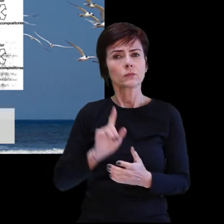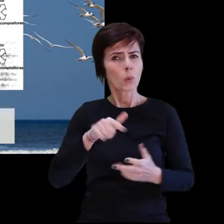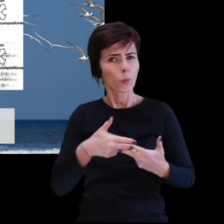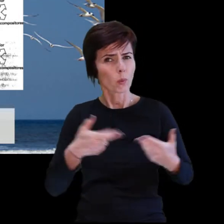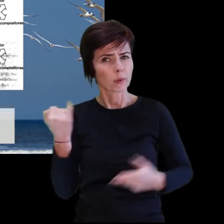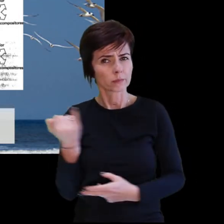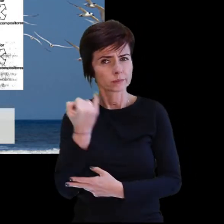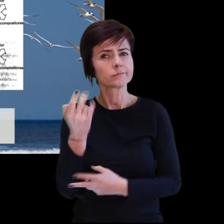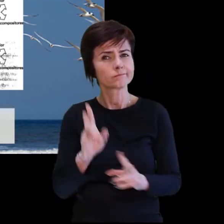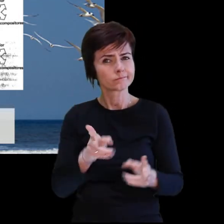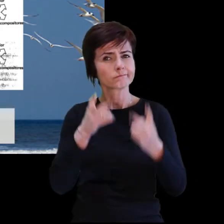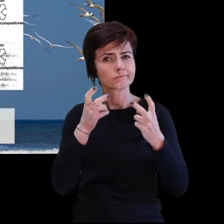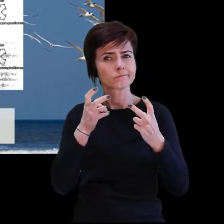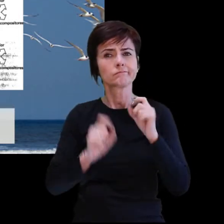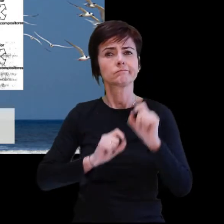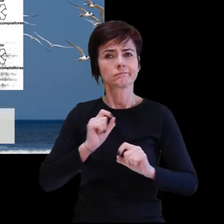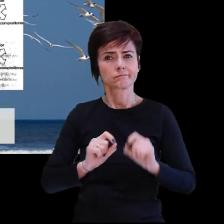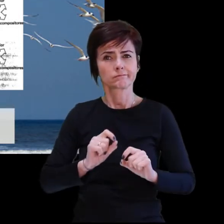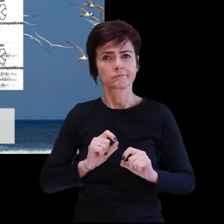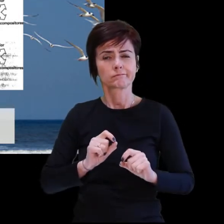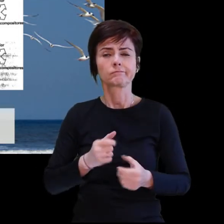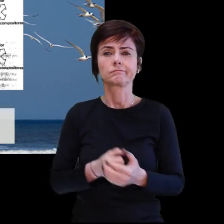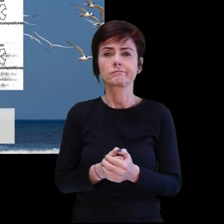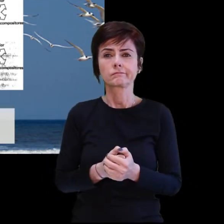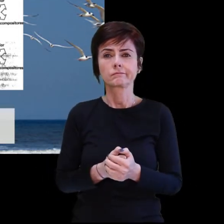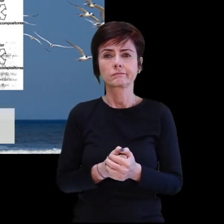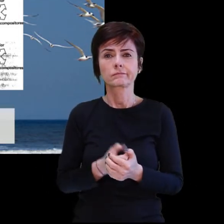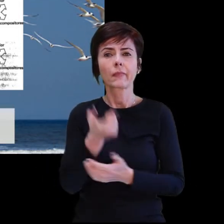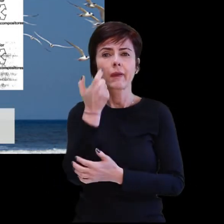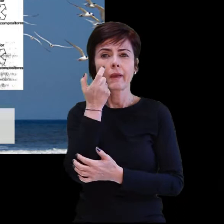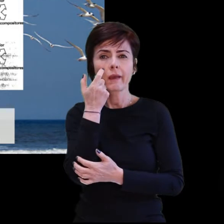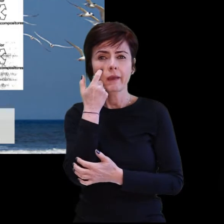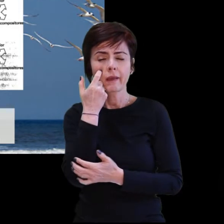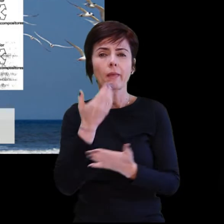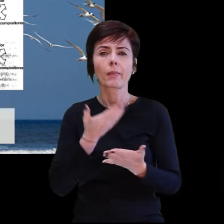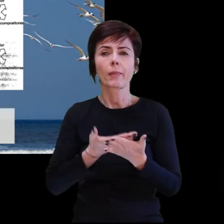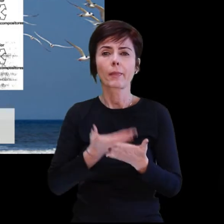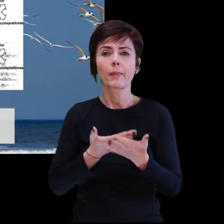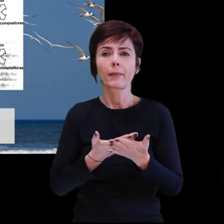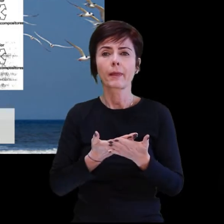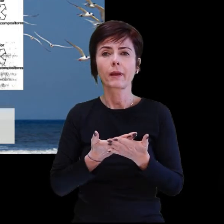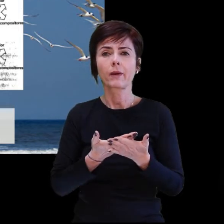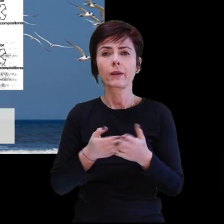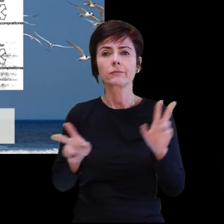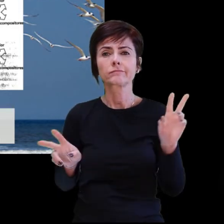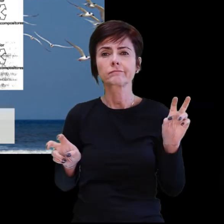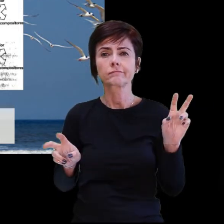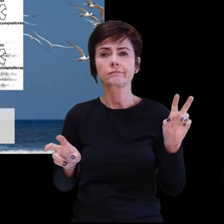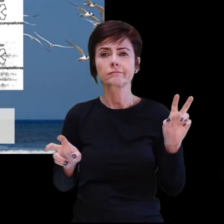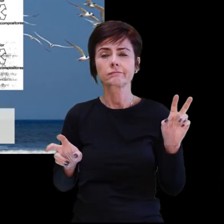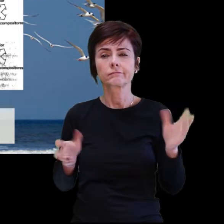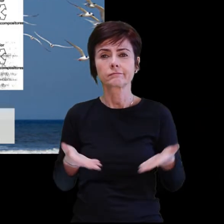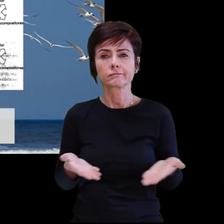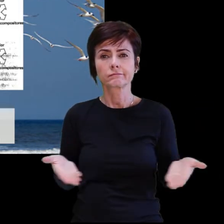mais energia. Uma outra coisa que a gente também percebe é que a gente foi vendo isso também naquela aula